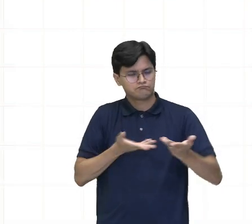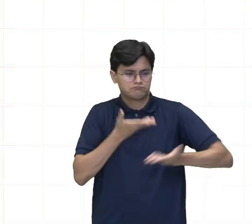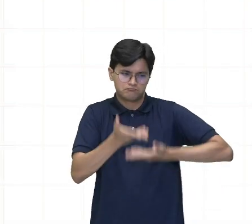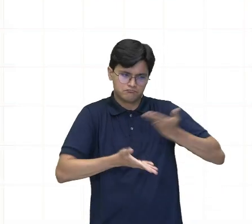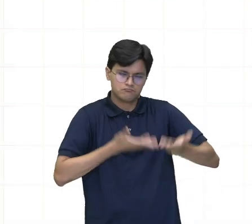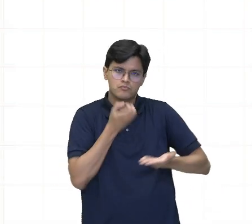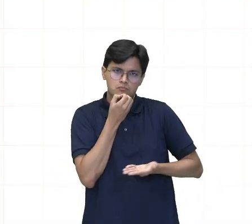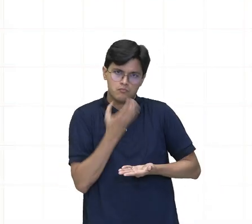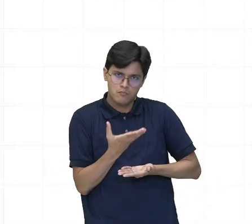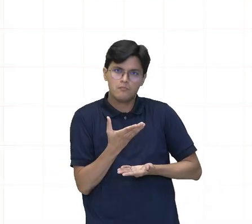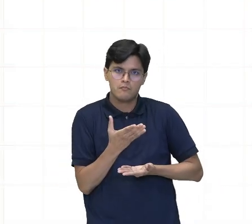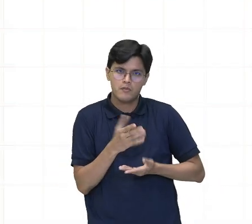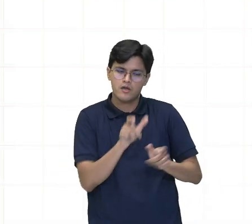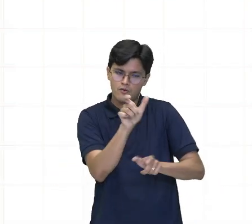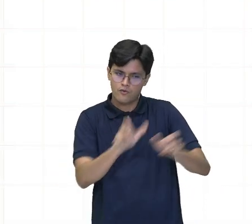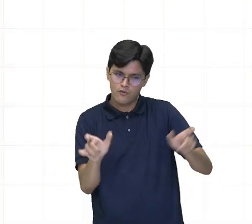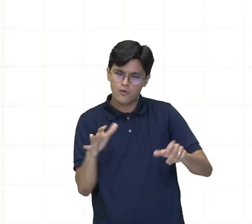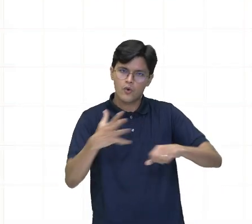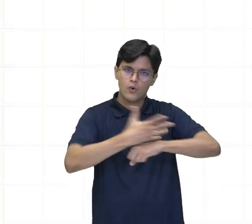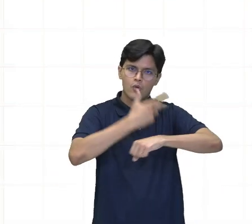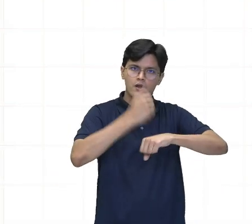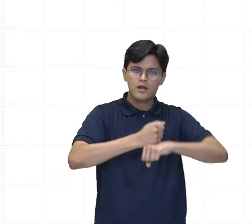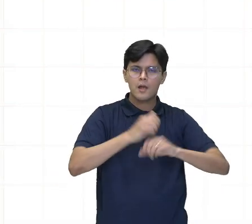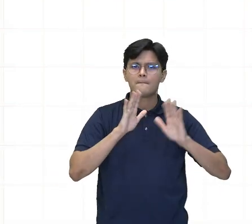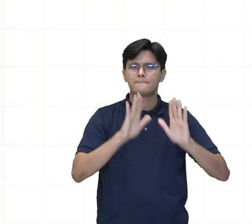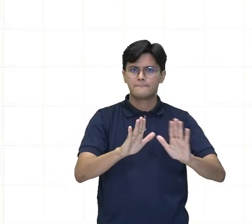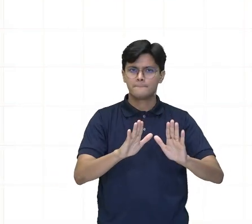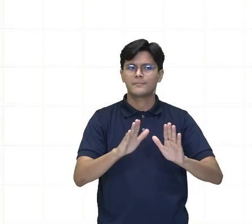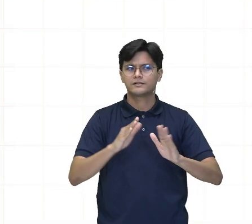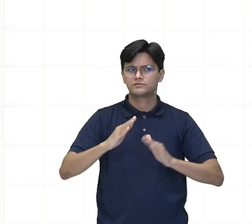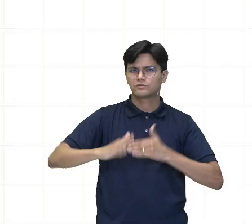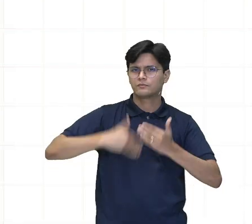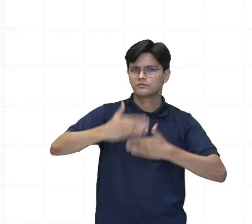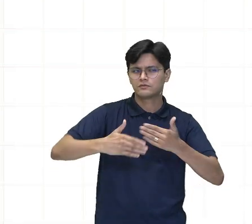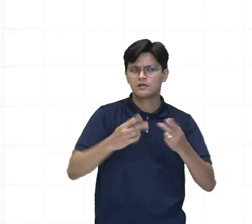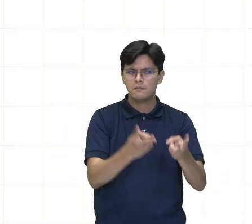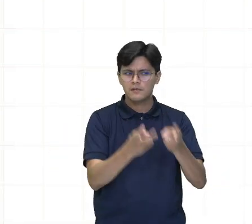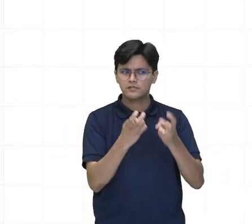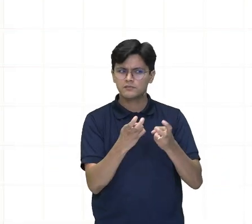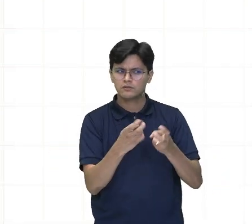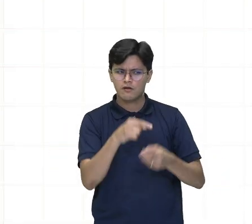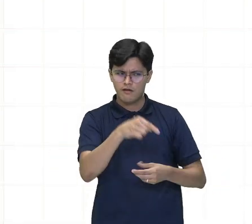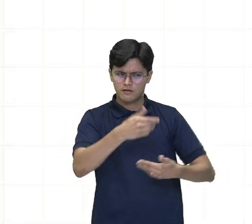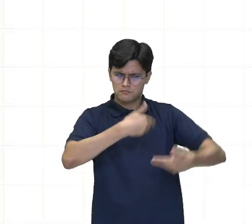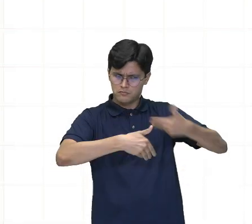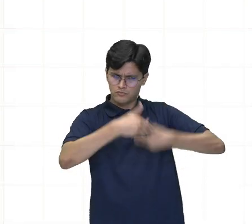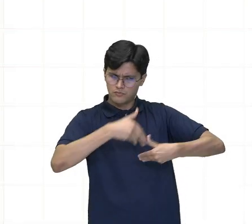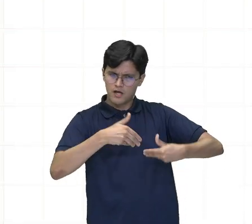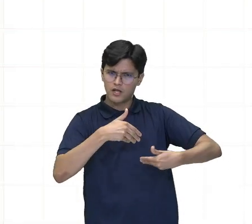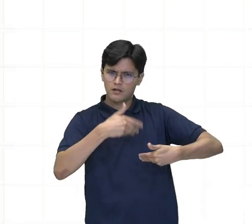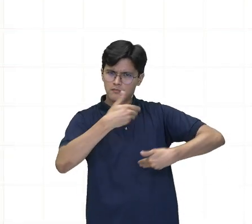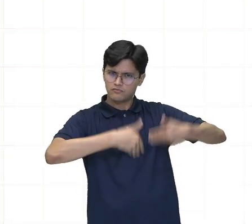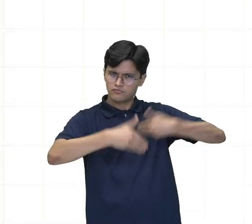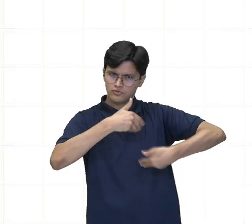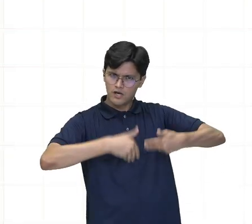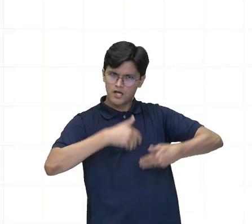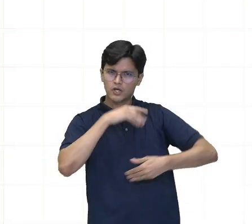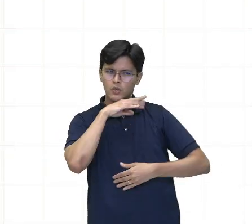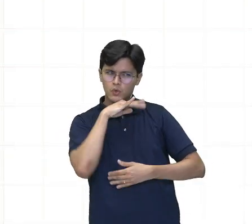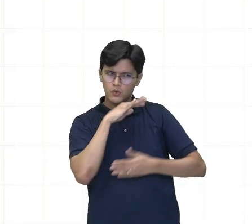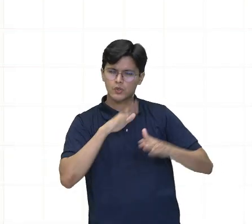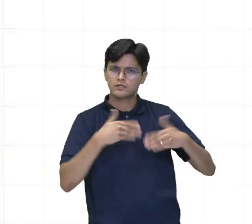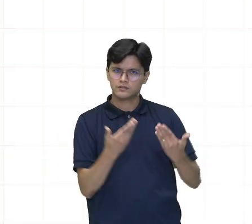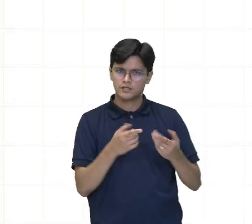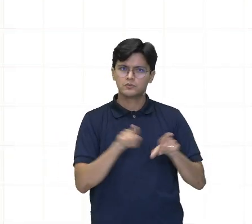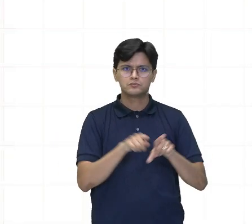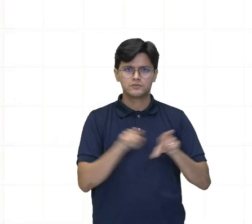eles observando o modo como eles eram tratados, eles começaram a ser mais hostis, ou seja, começaram a